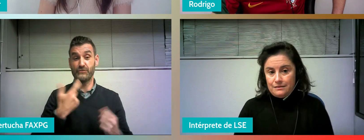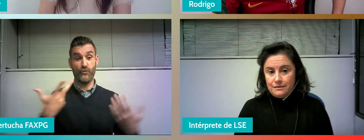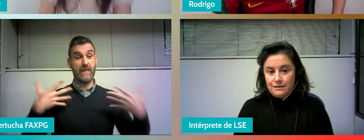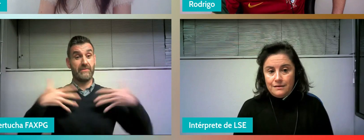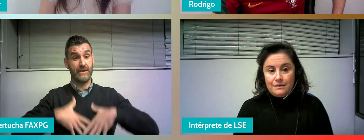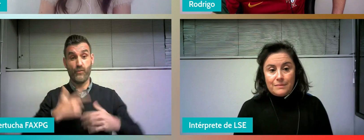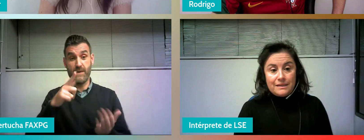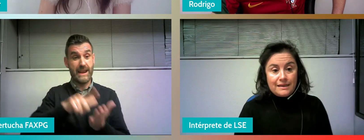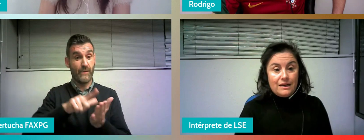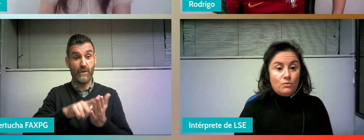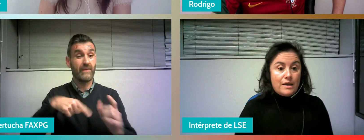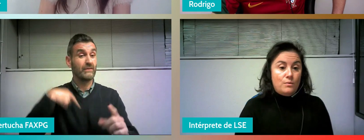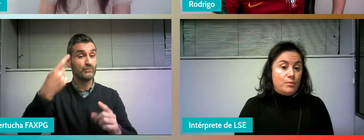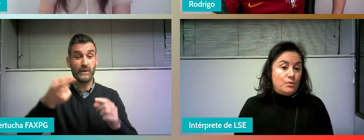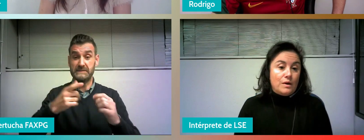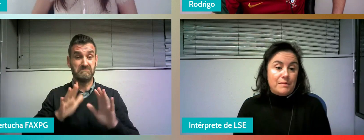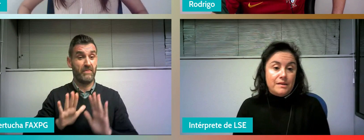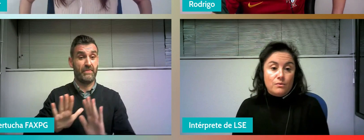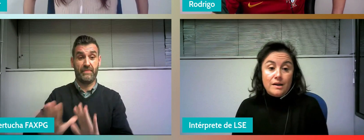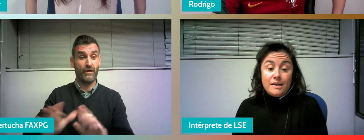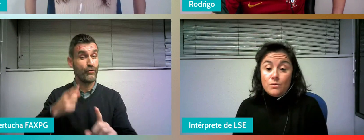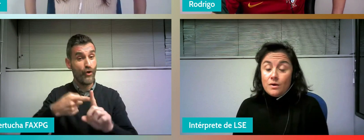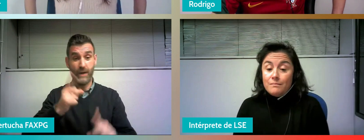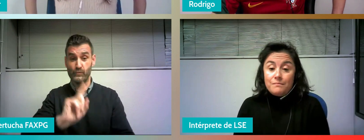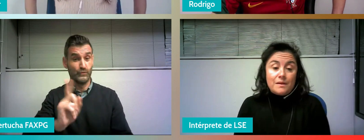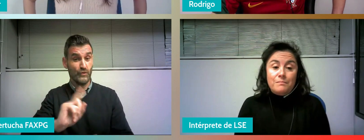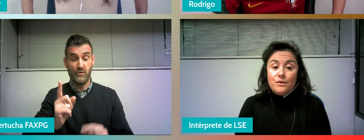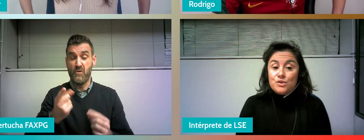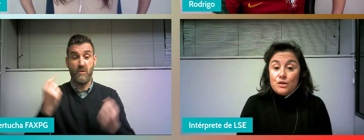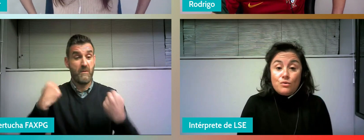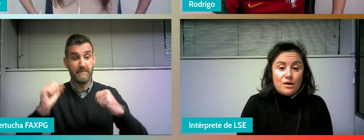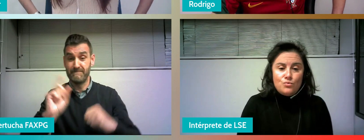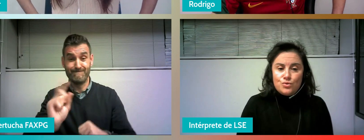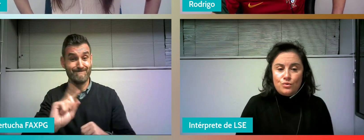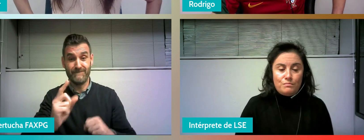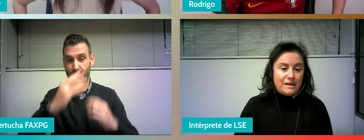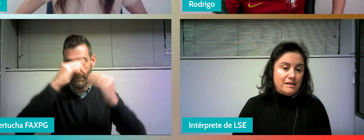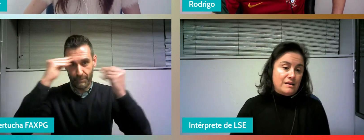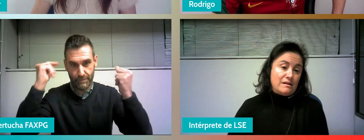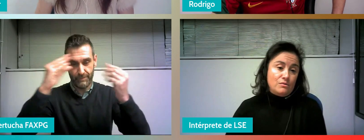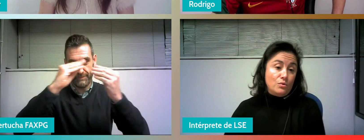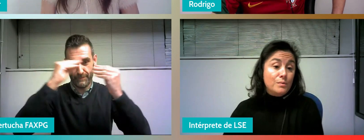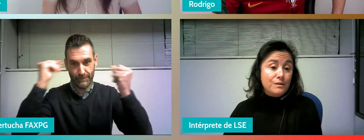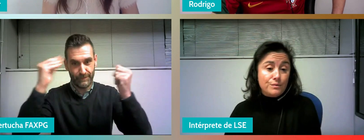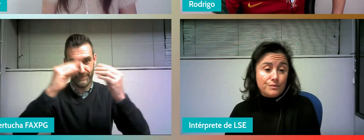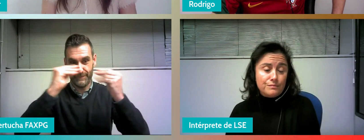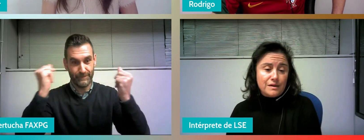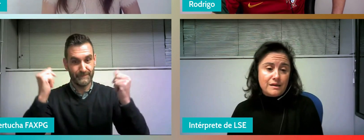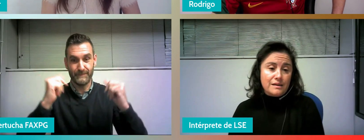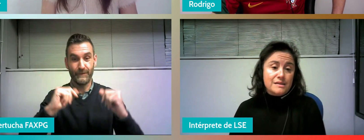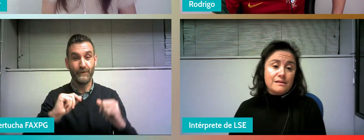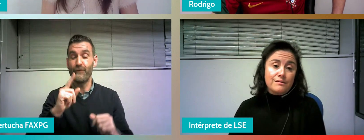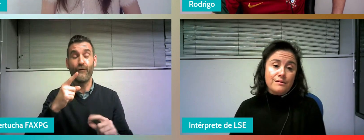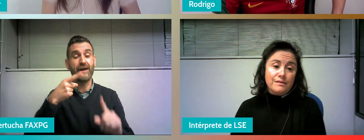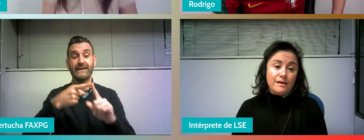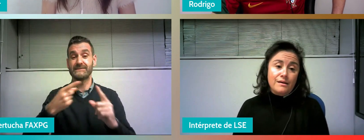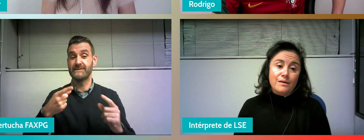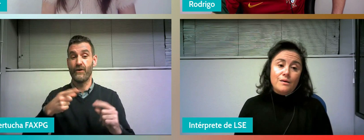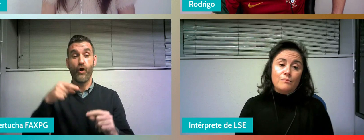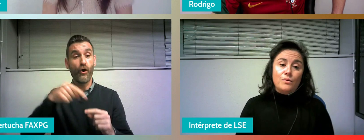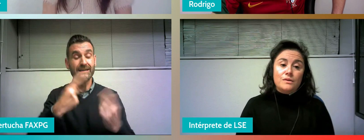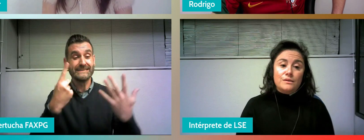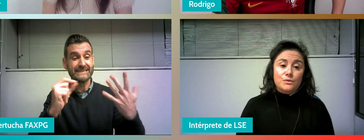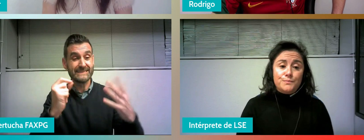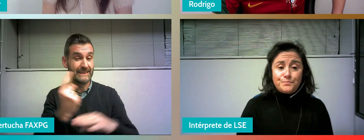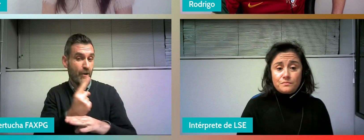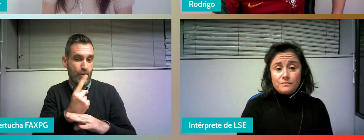practicala. Practicar, eu podo aprender unha lingua, pero se non a uso, vai quedar no olvido, non? Vai quedar esquecida.